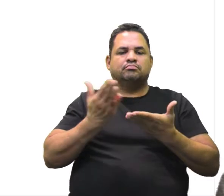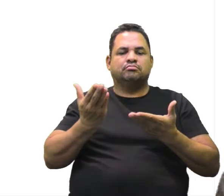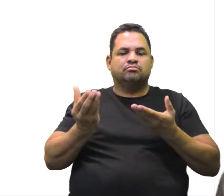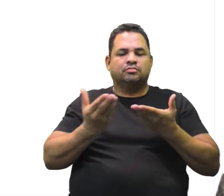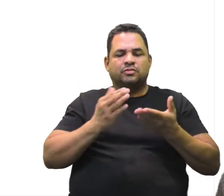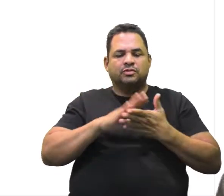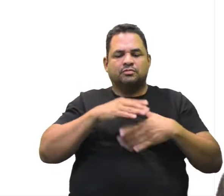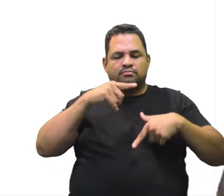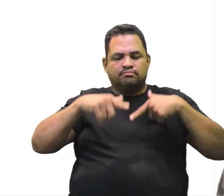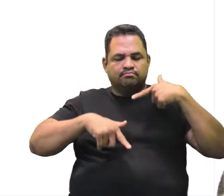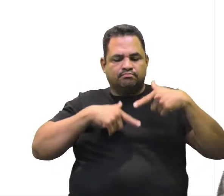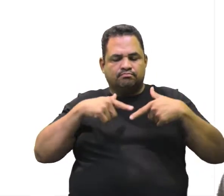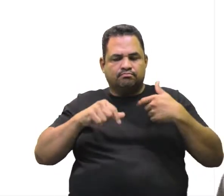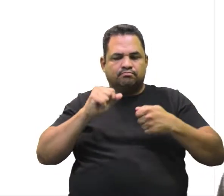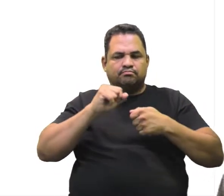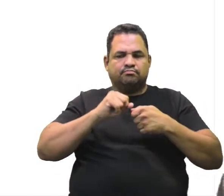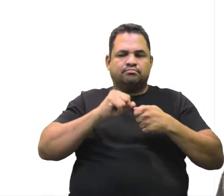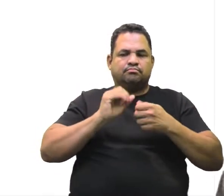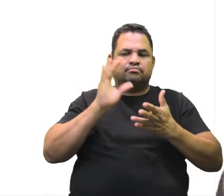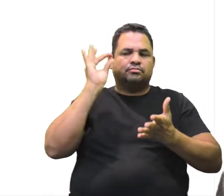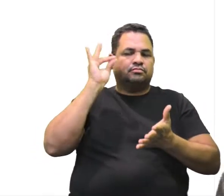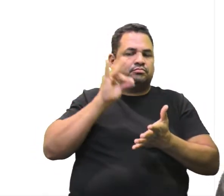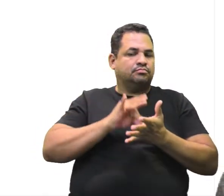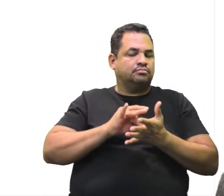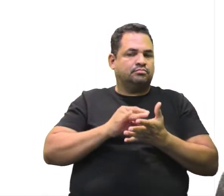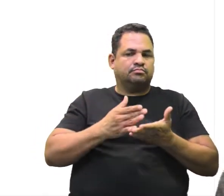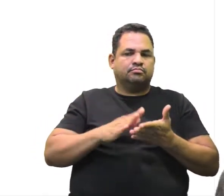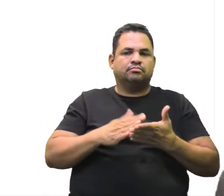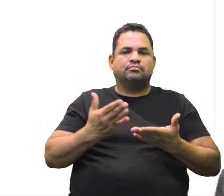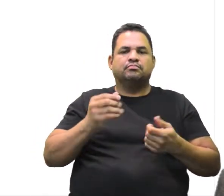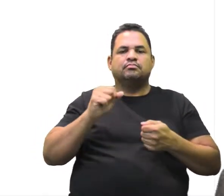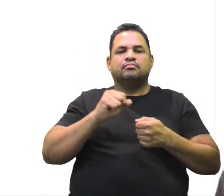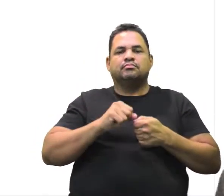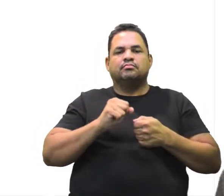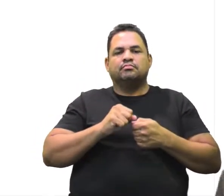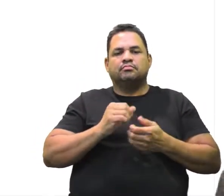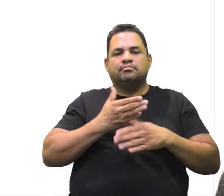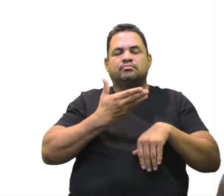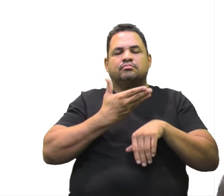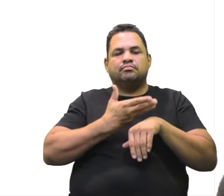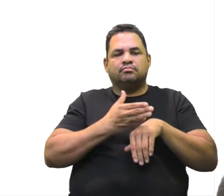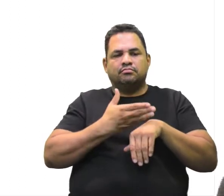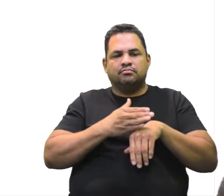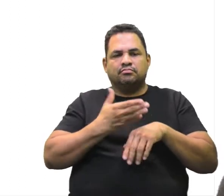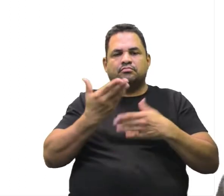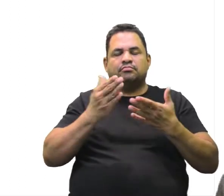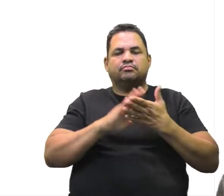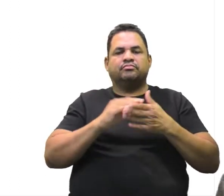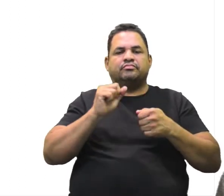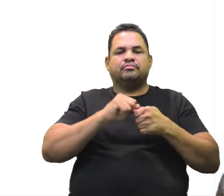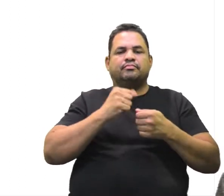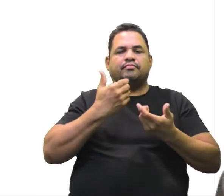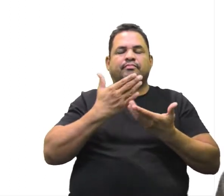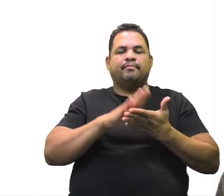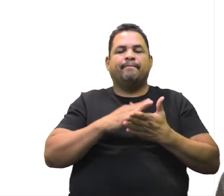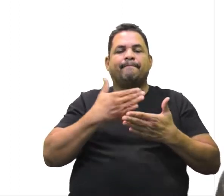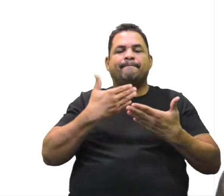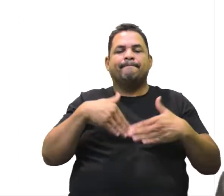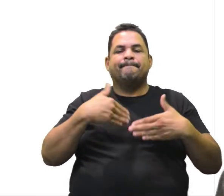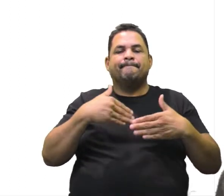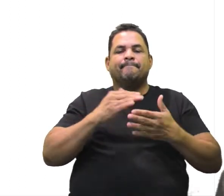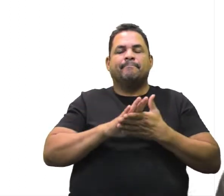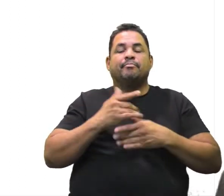na ativa, como se estivesse fazendo a prova de verdade. Você vai refazer essas provas dos anos anteriores, porque